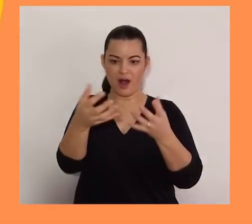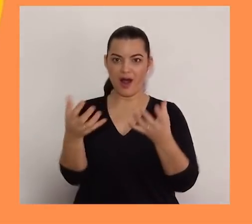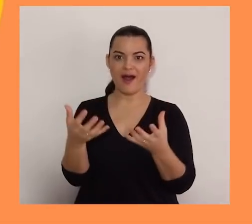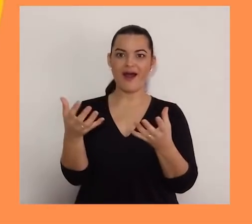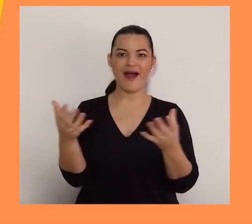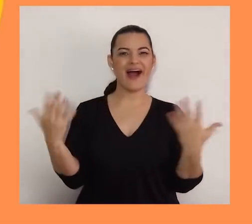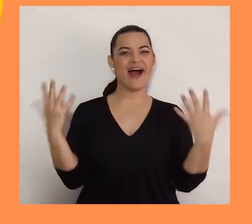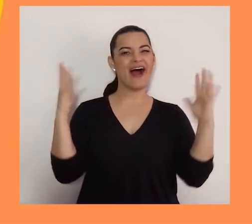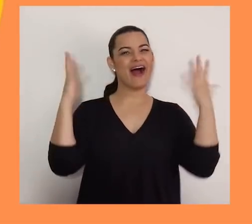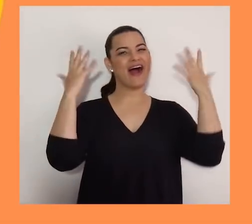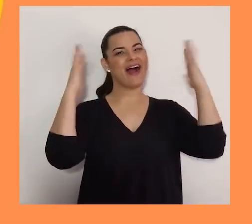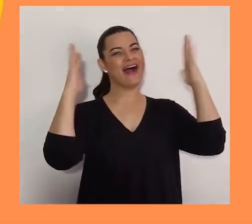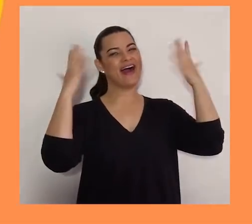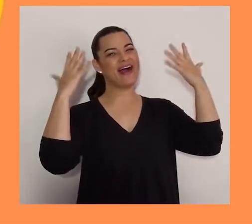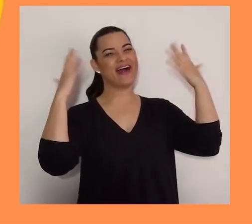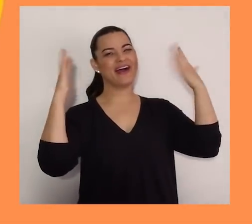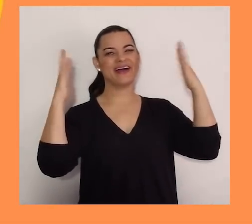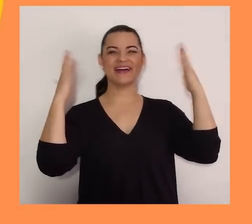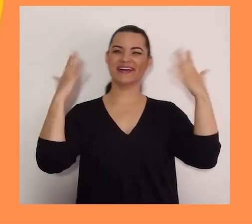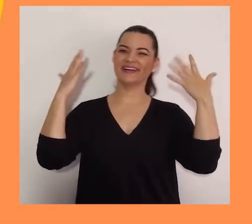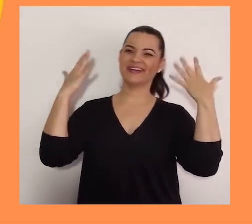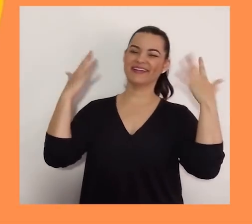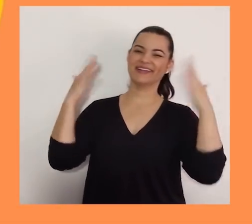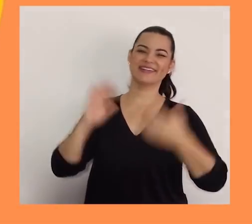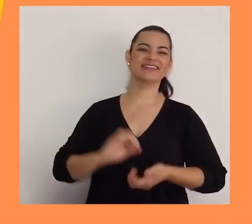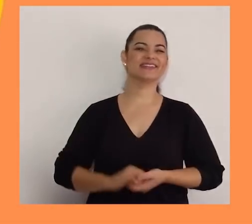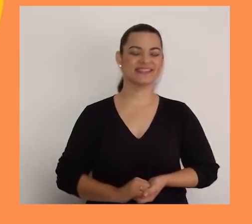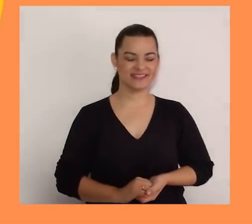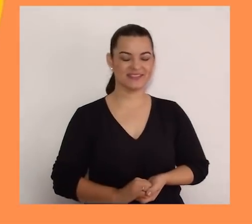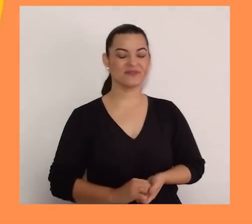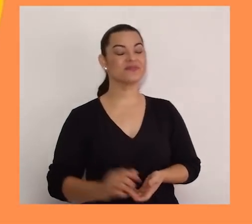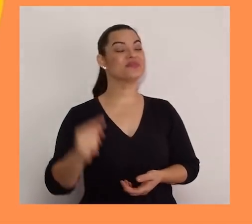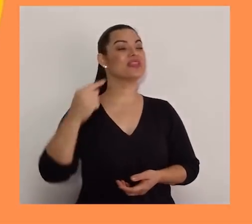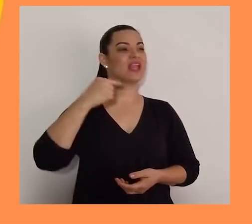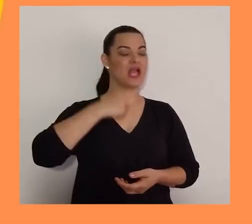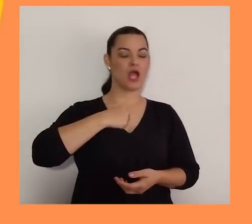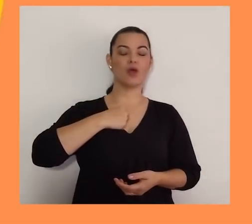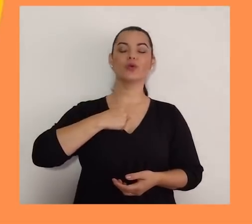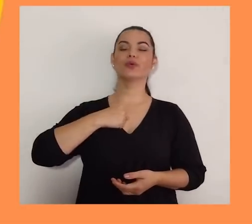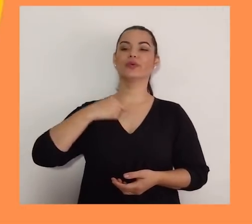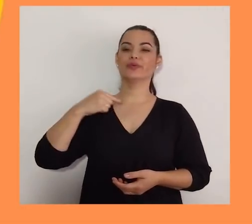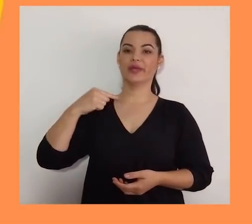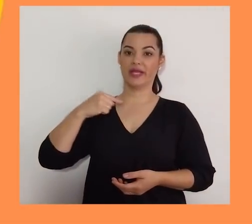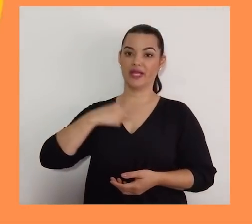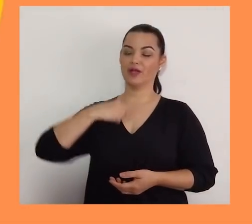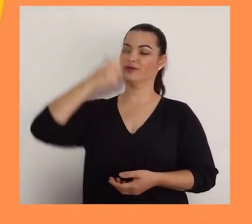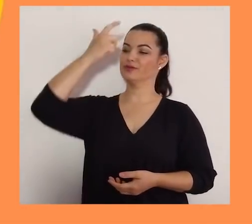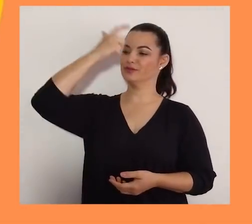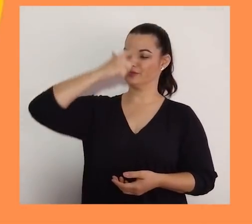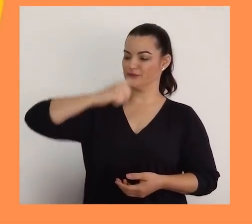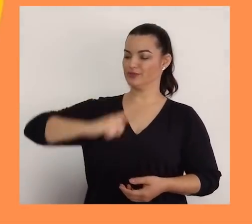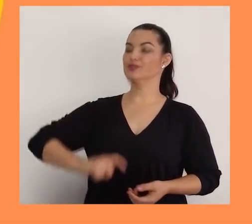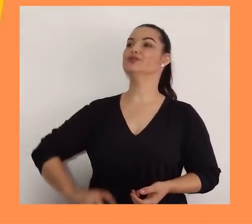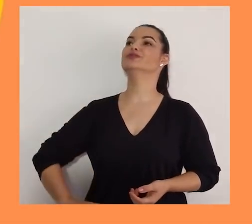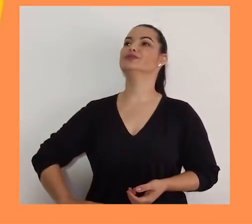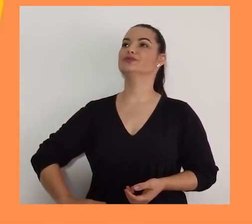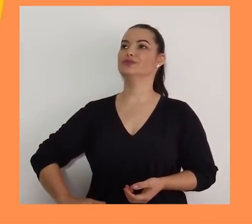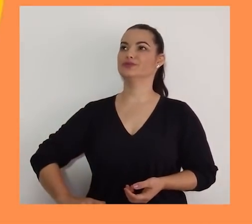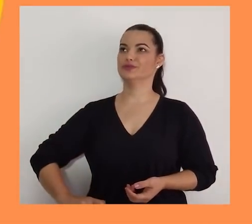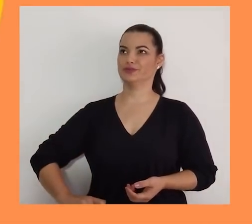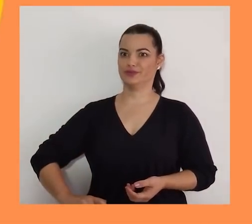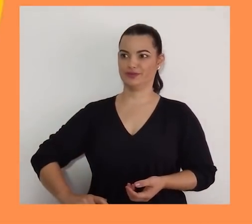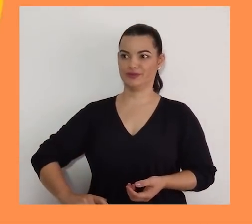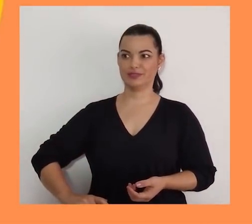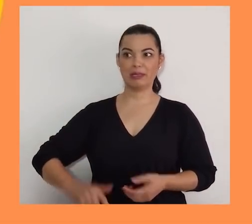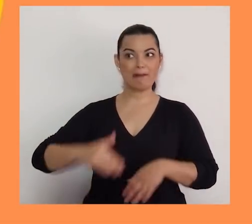A avó, No vô. o vô. No rabanete. E agora? Será que vai dar certo? Vai.